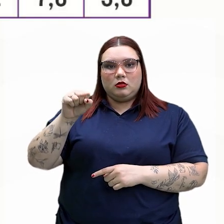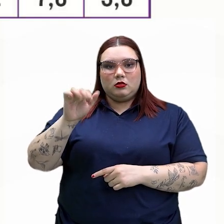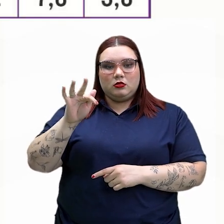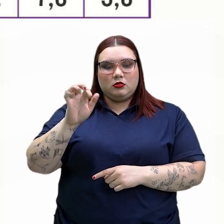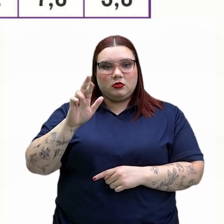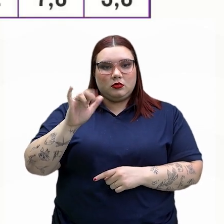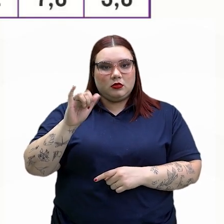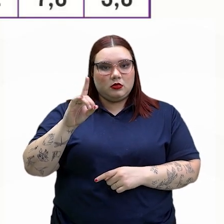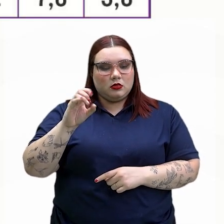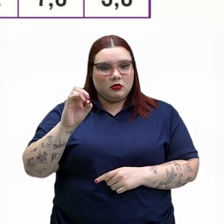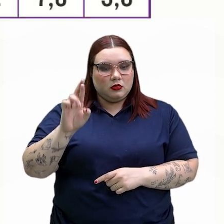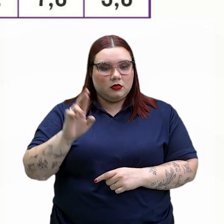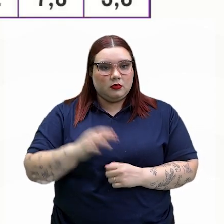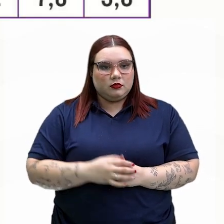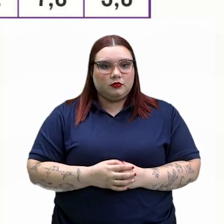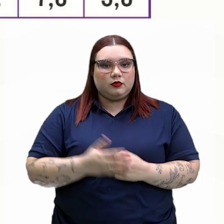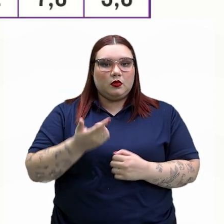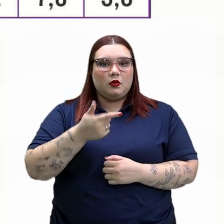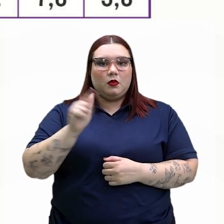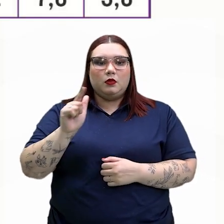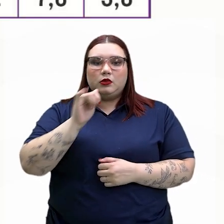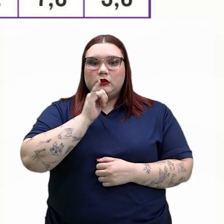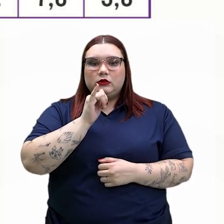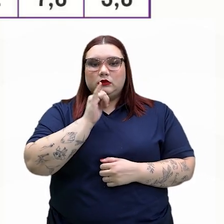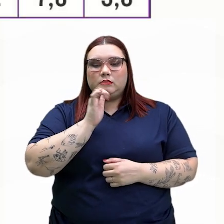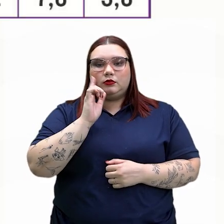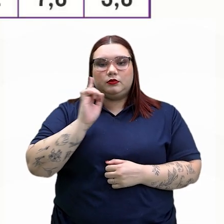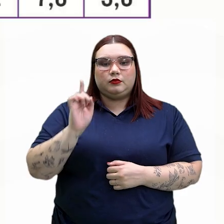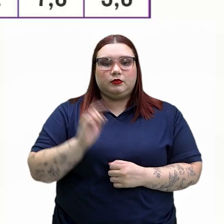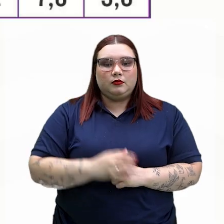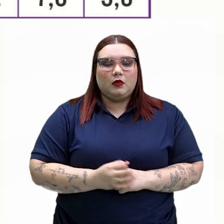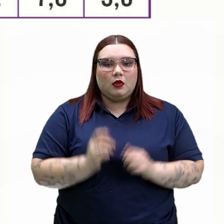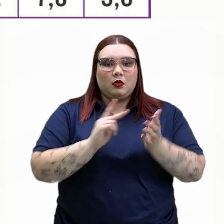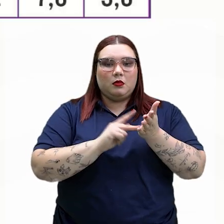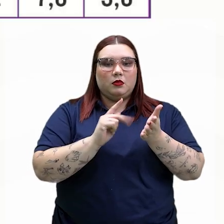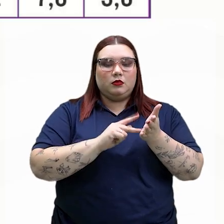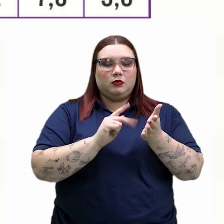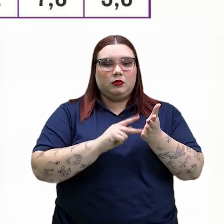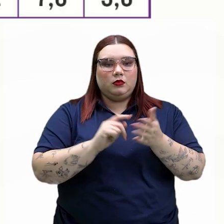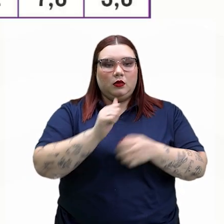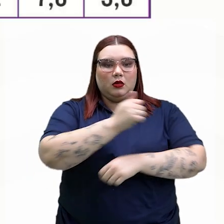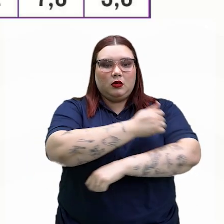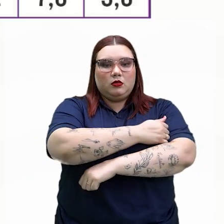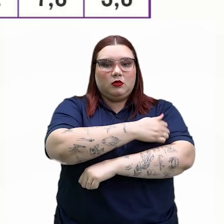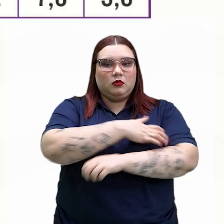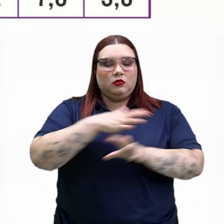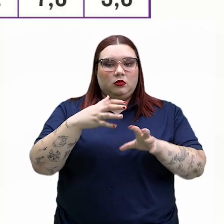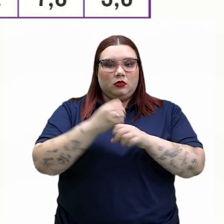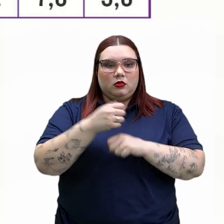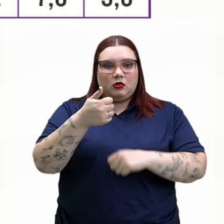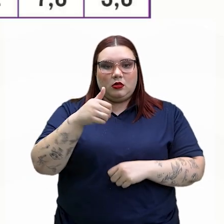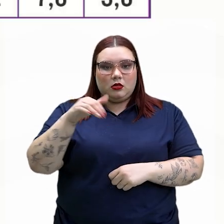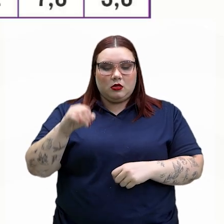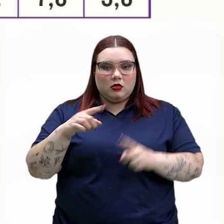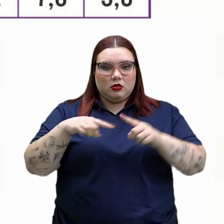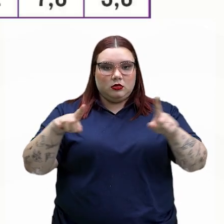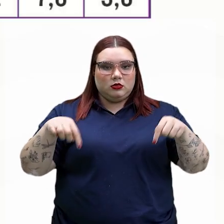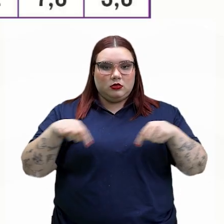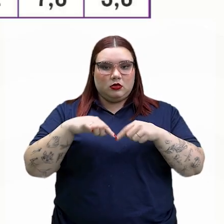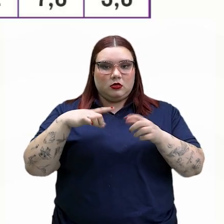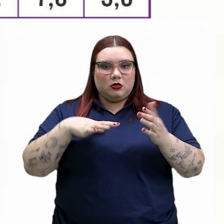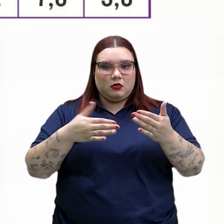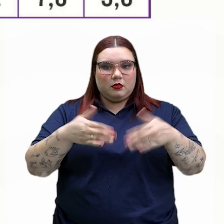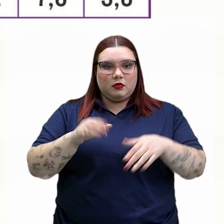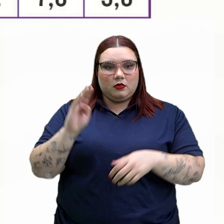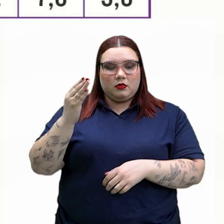ângulo. Vamos a mais um exemplo. Diz assim, ó. As notas que os 10 alunos de uma classe tiveram